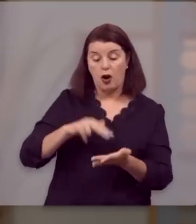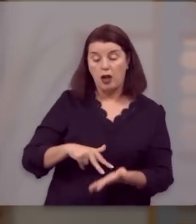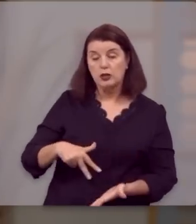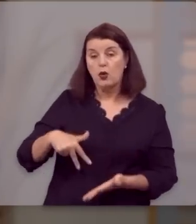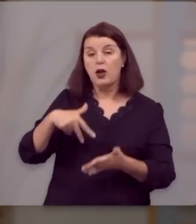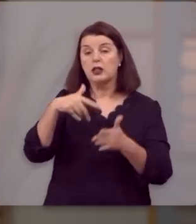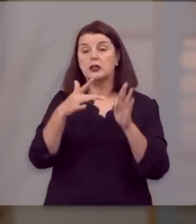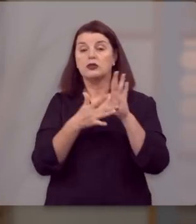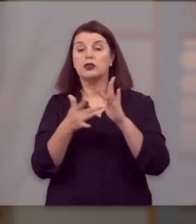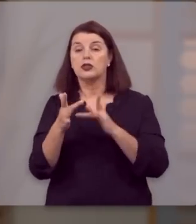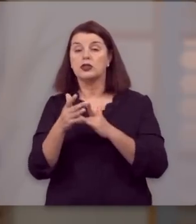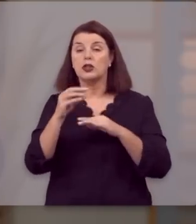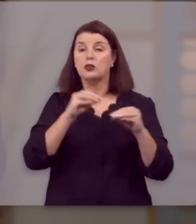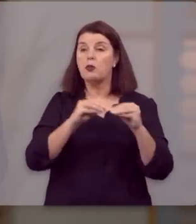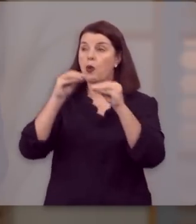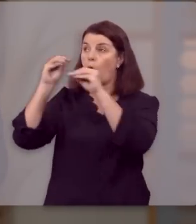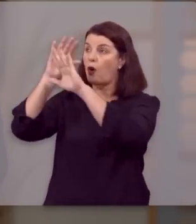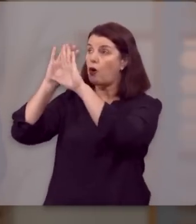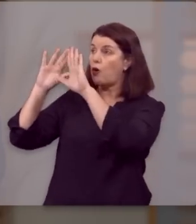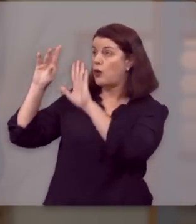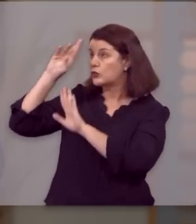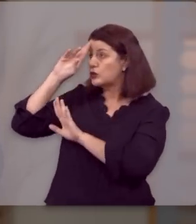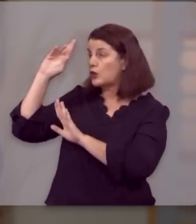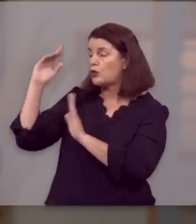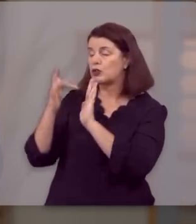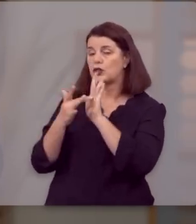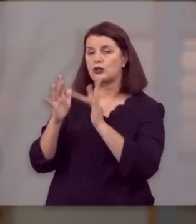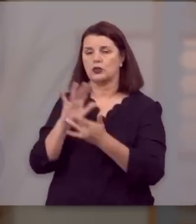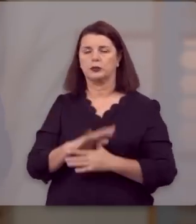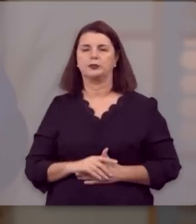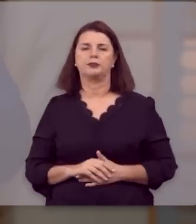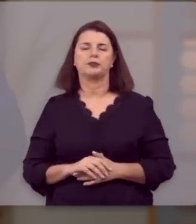a ascensão de Cristo, o senhorio de Cristo.